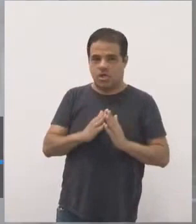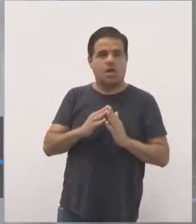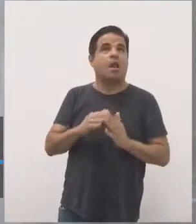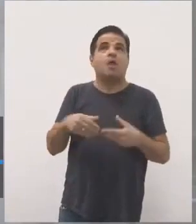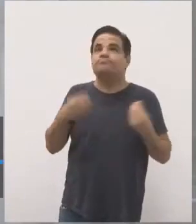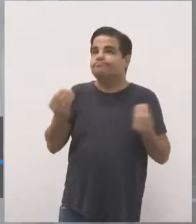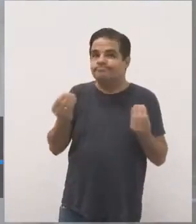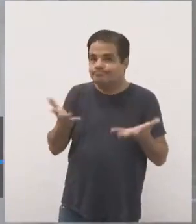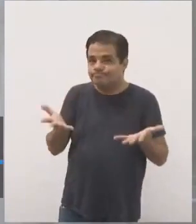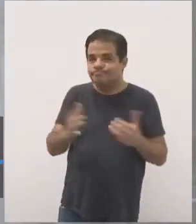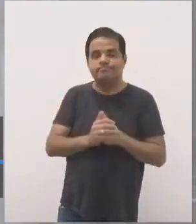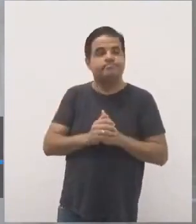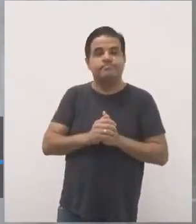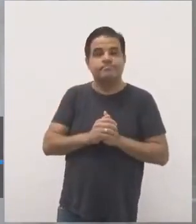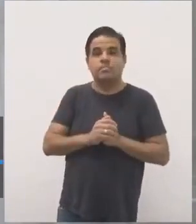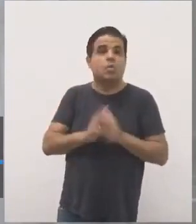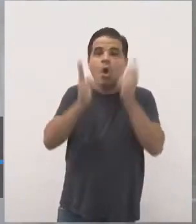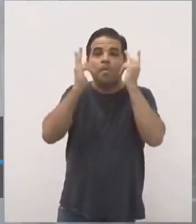está